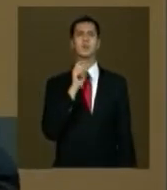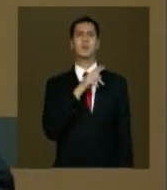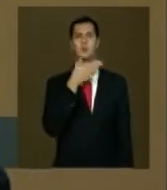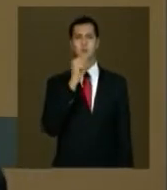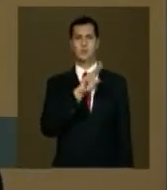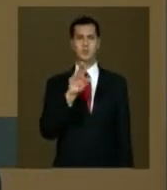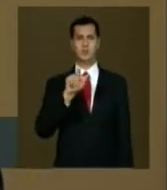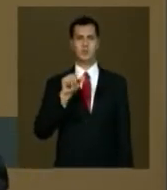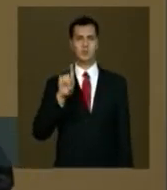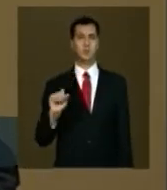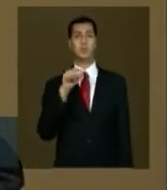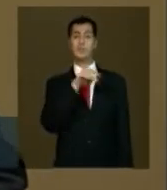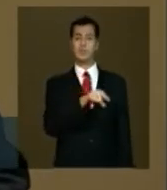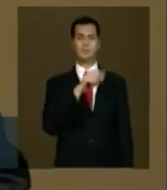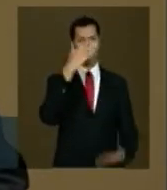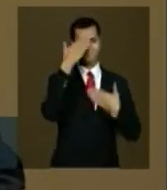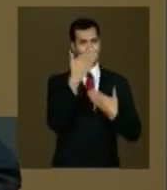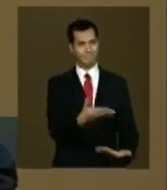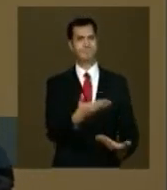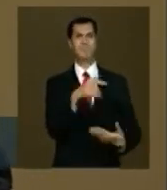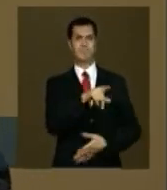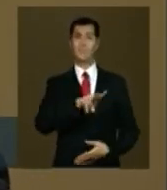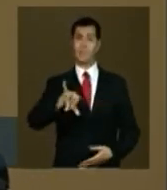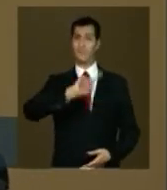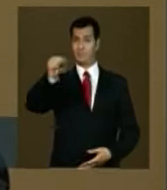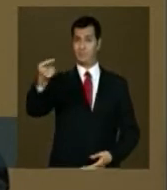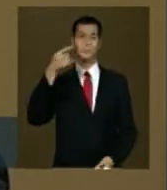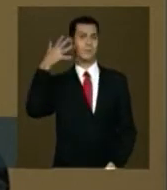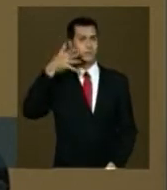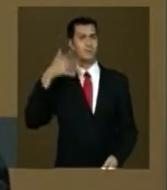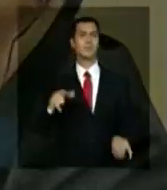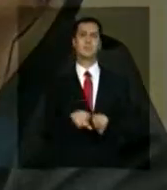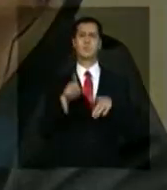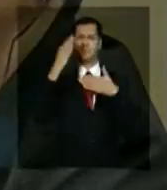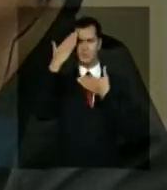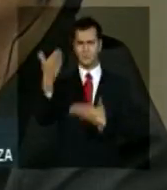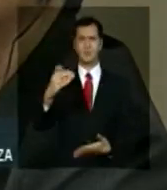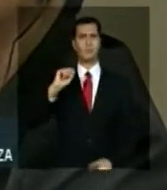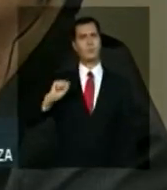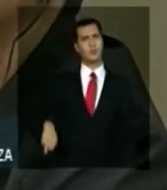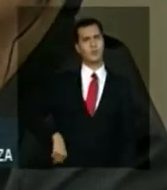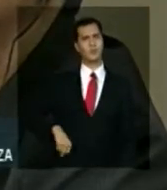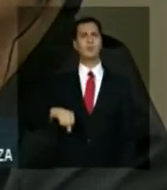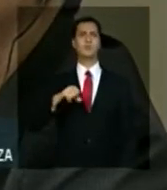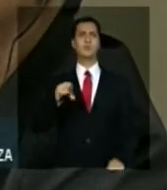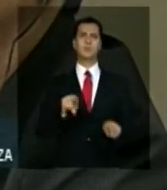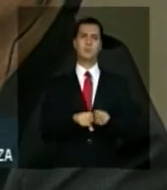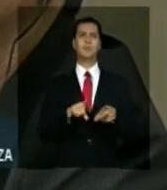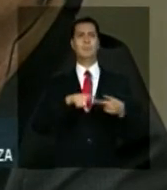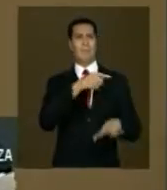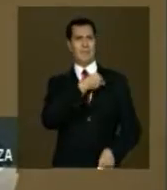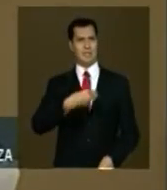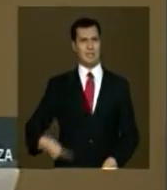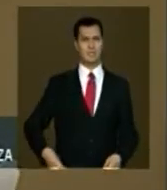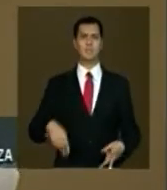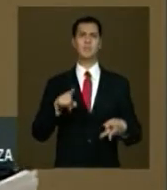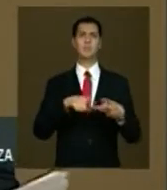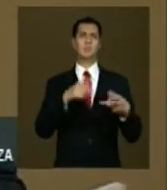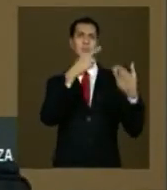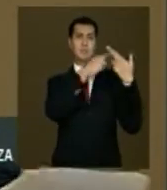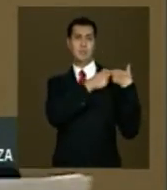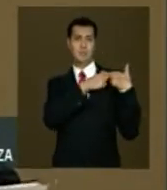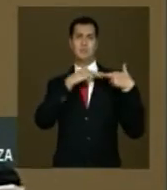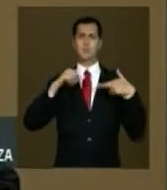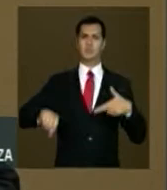queria agradecer muito a sua presença senhores ministros embaixadores chefes de delegações representantes de Corpos diplomático